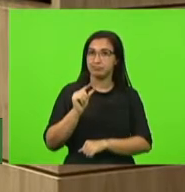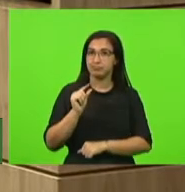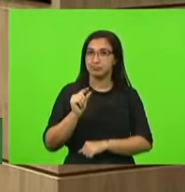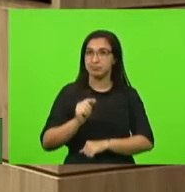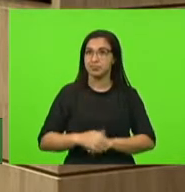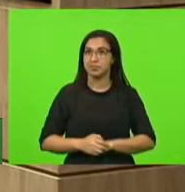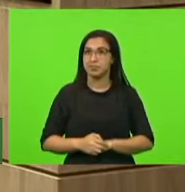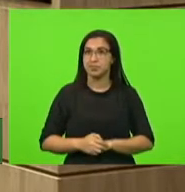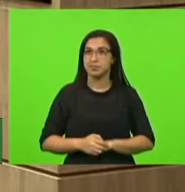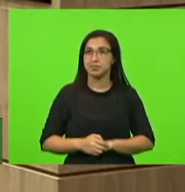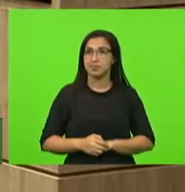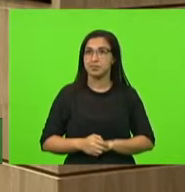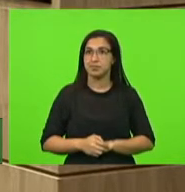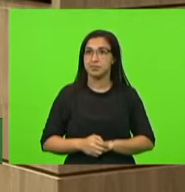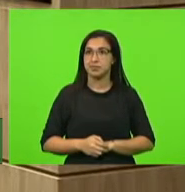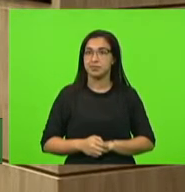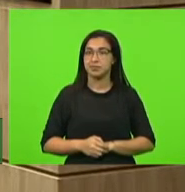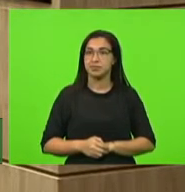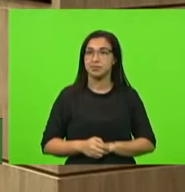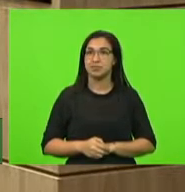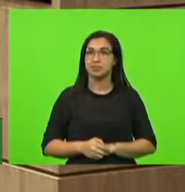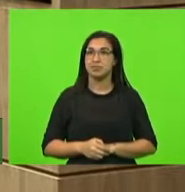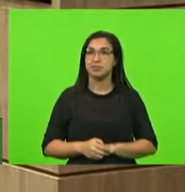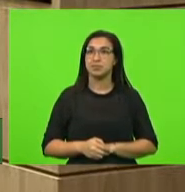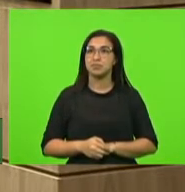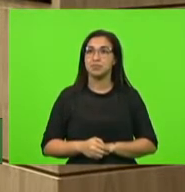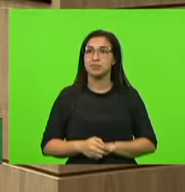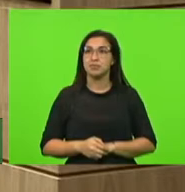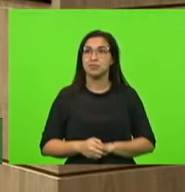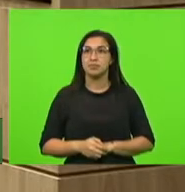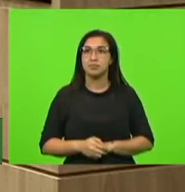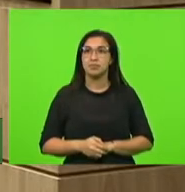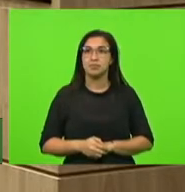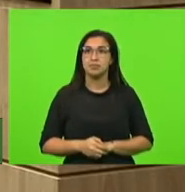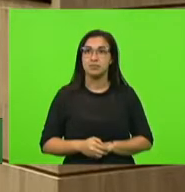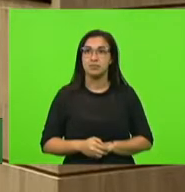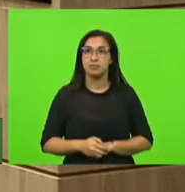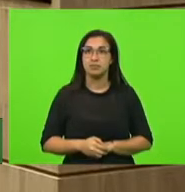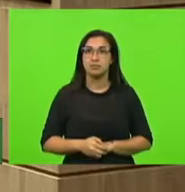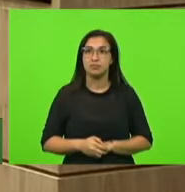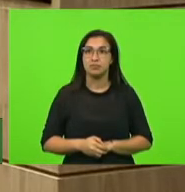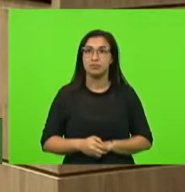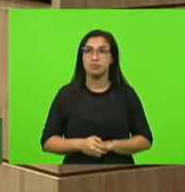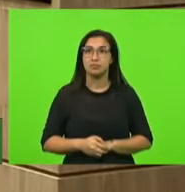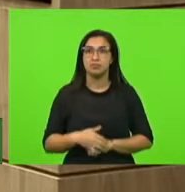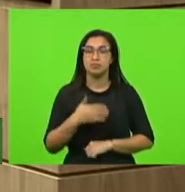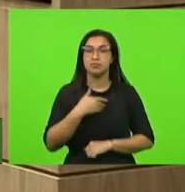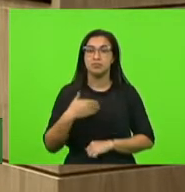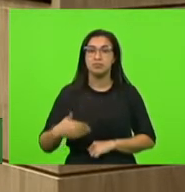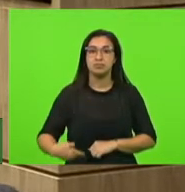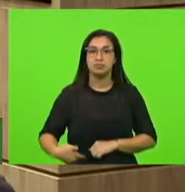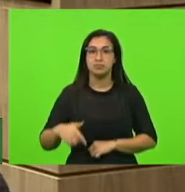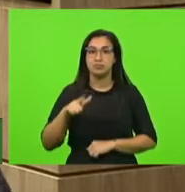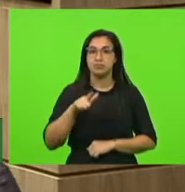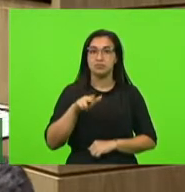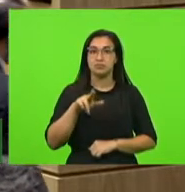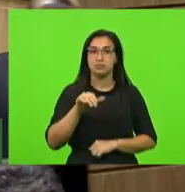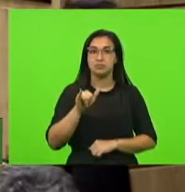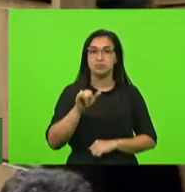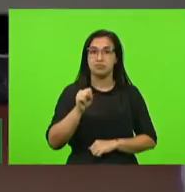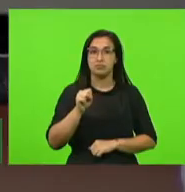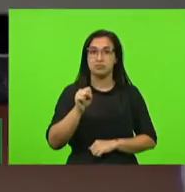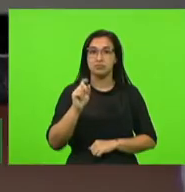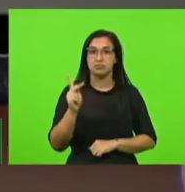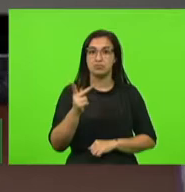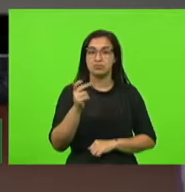Gostaria de voltar ao tempo quando o então governador Luiz Henrique da Silveira, deputado